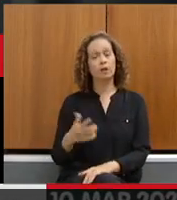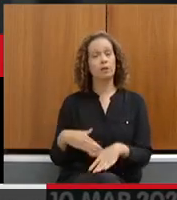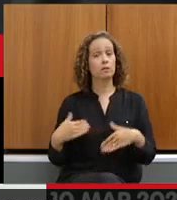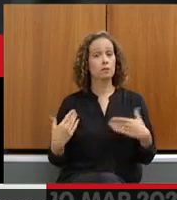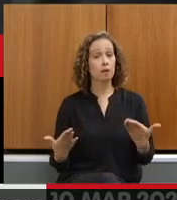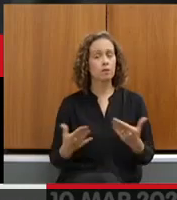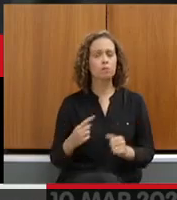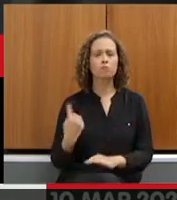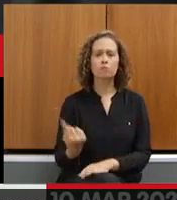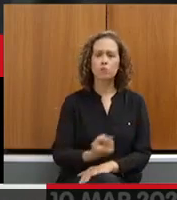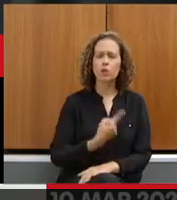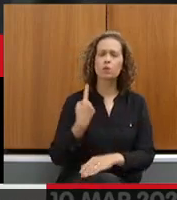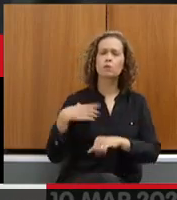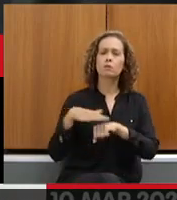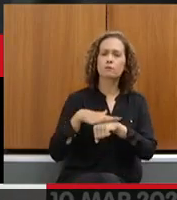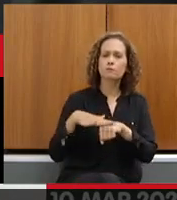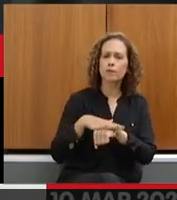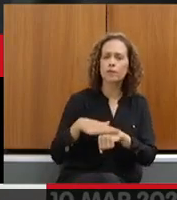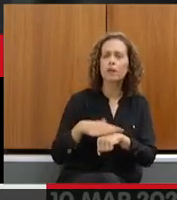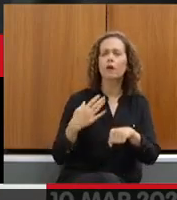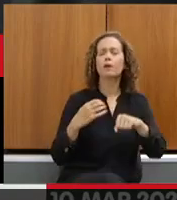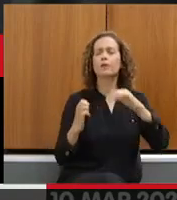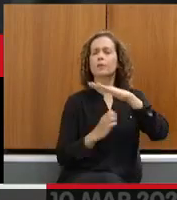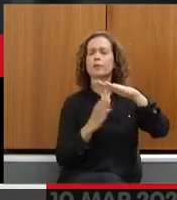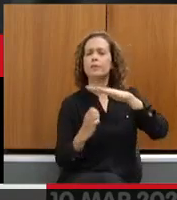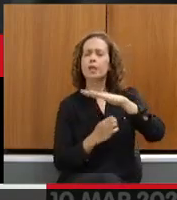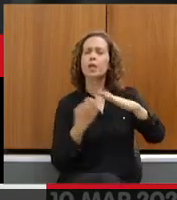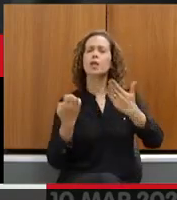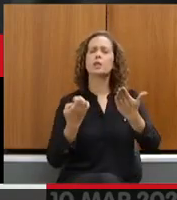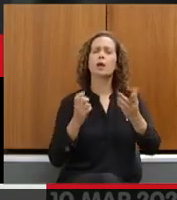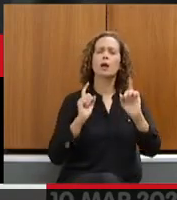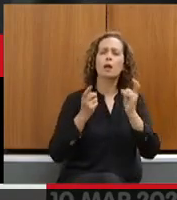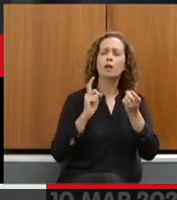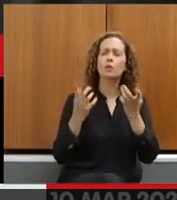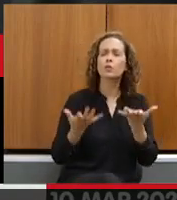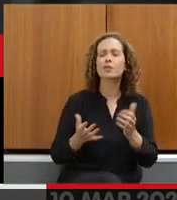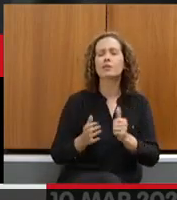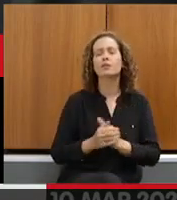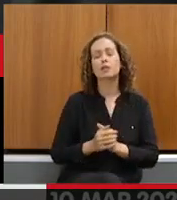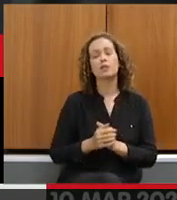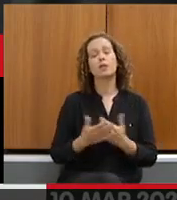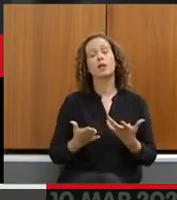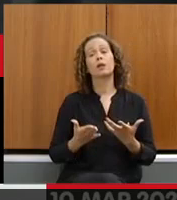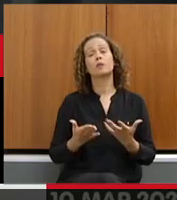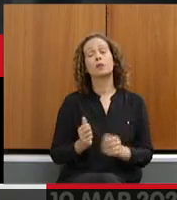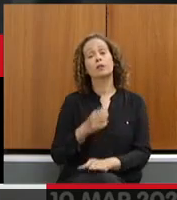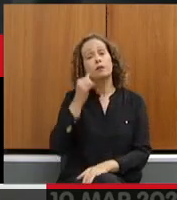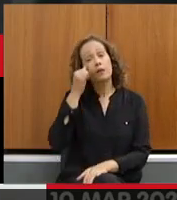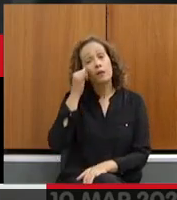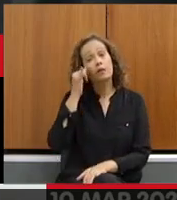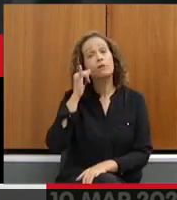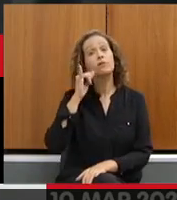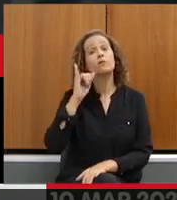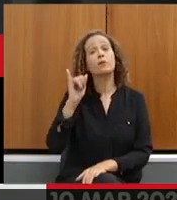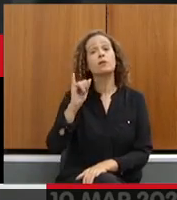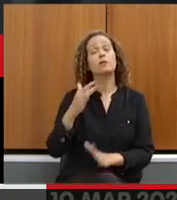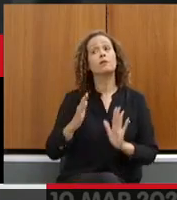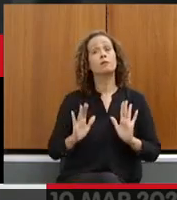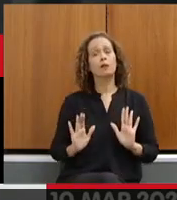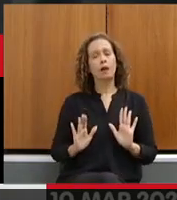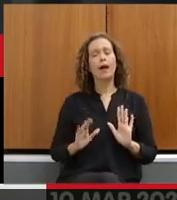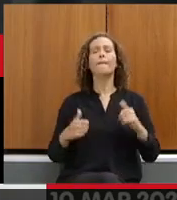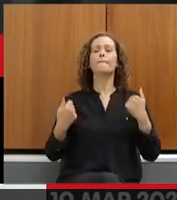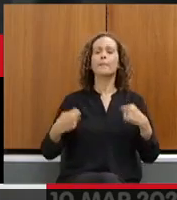ou seja toda vez que a gente vai conversar com alguma empresa para que isso não seja mal interpretado a gente faz o memorando de entendimento